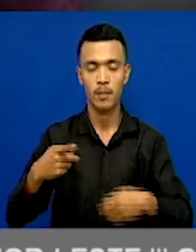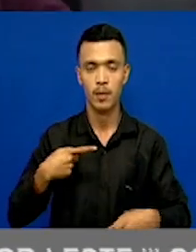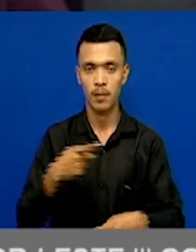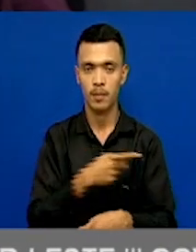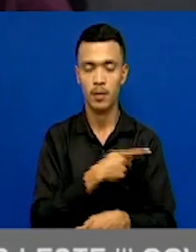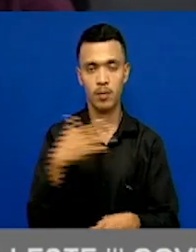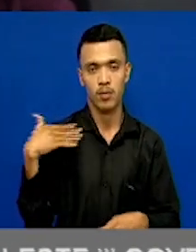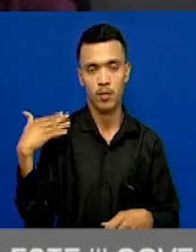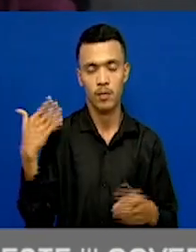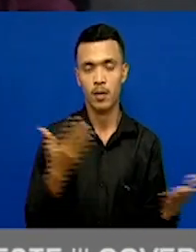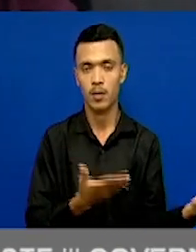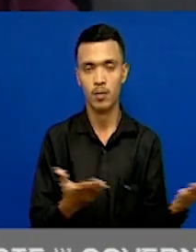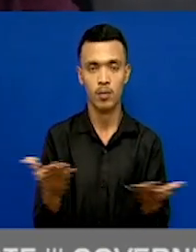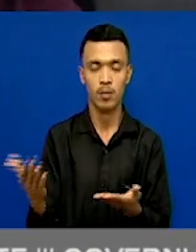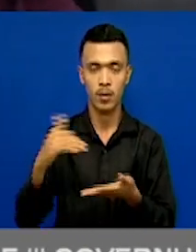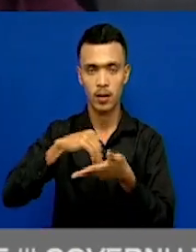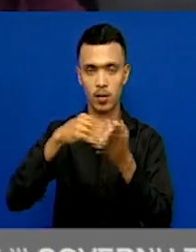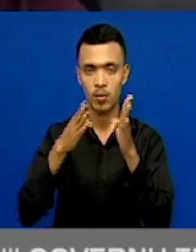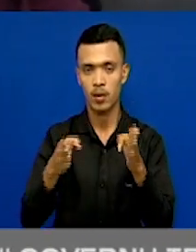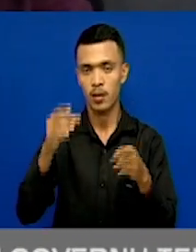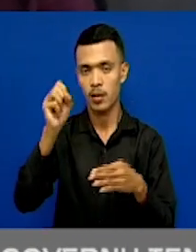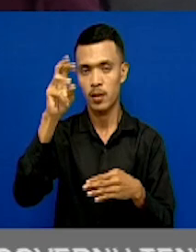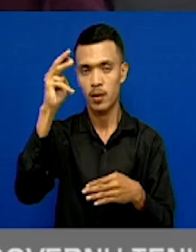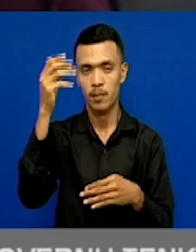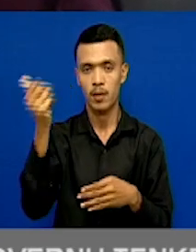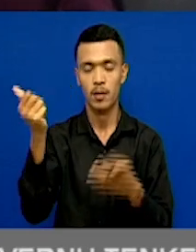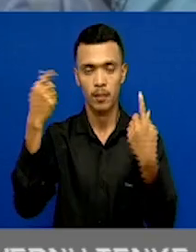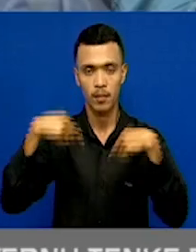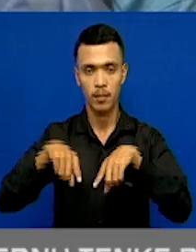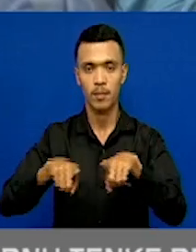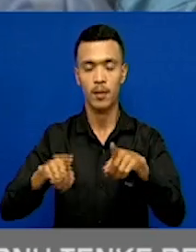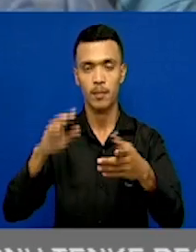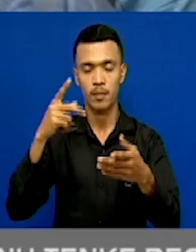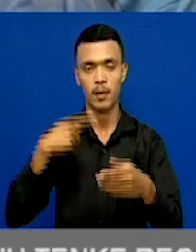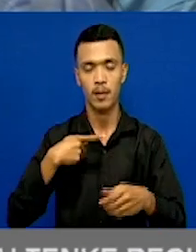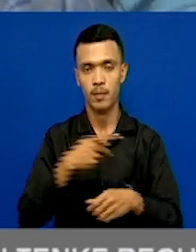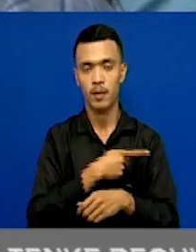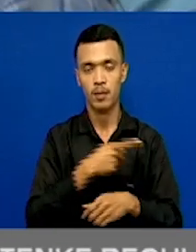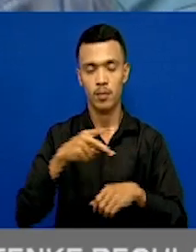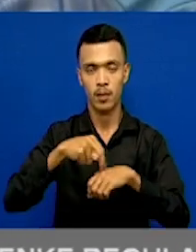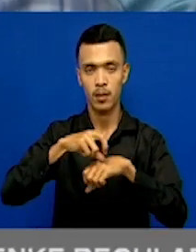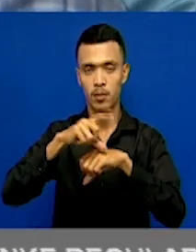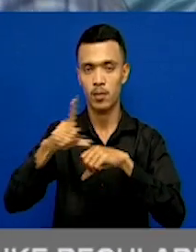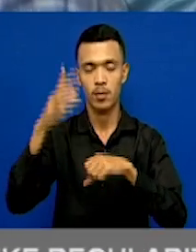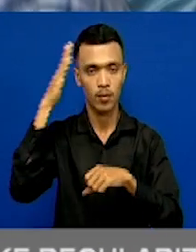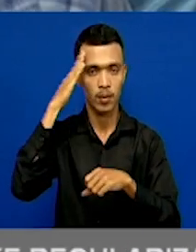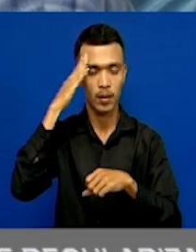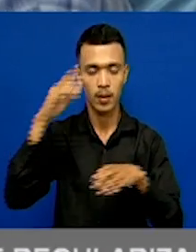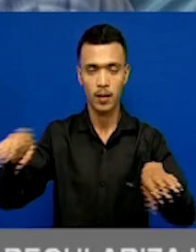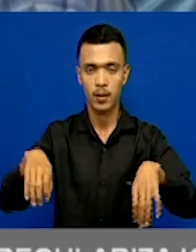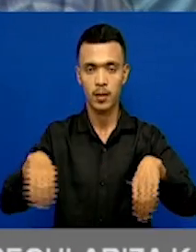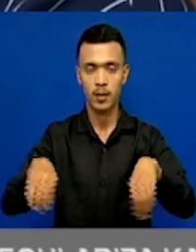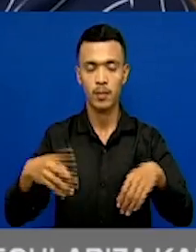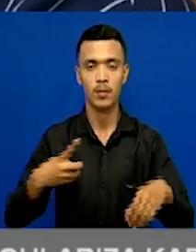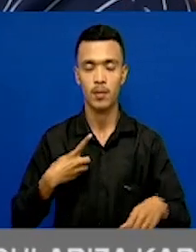estudante ensino sekundaru sira, ba ia Parlamentu Nasional ho di kunyese, lalauk servisu deputado nian ia